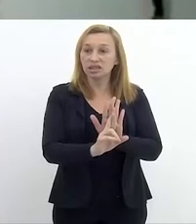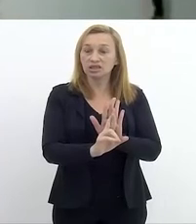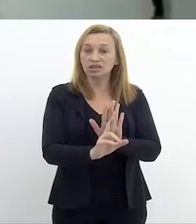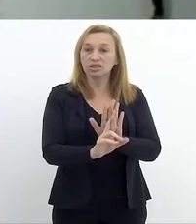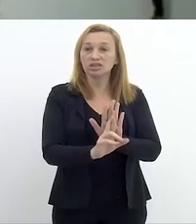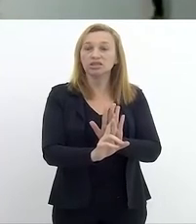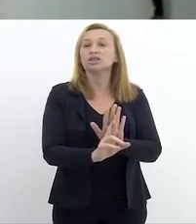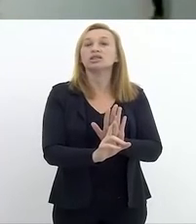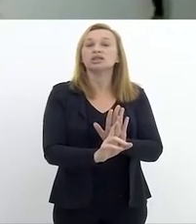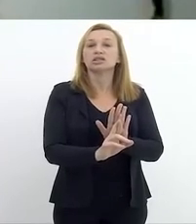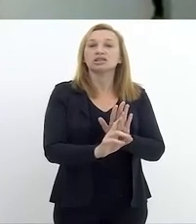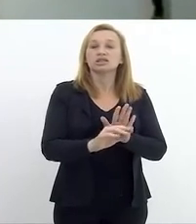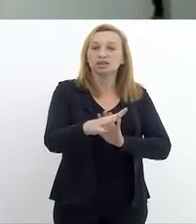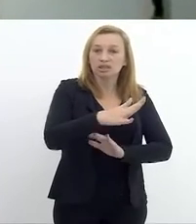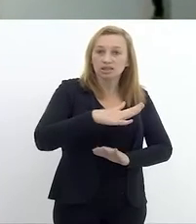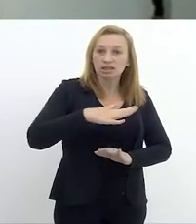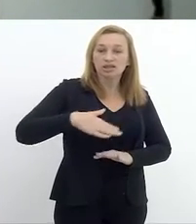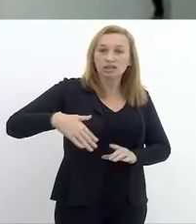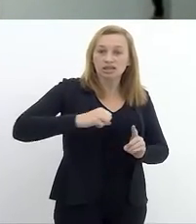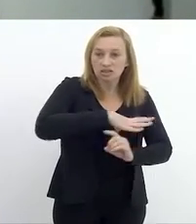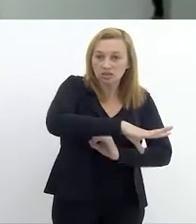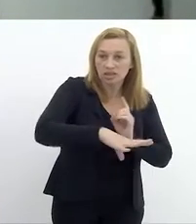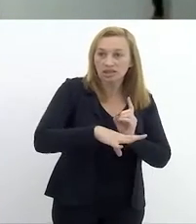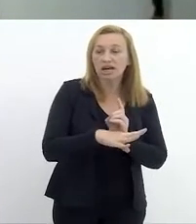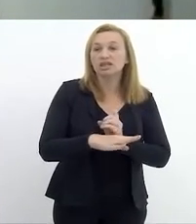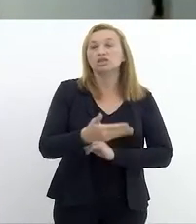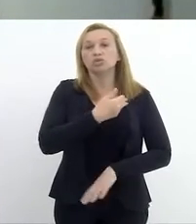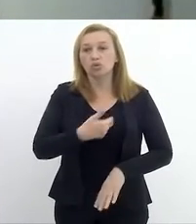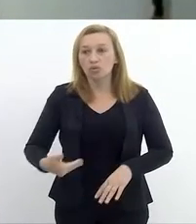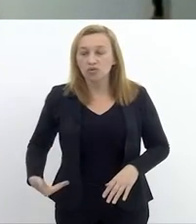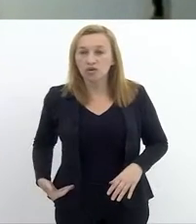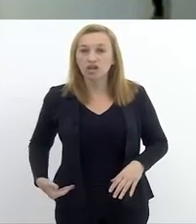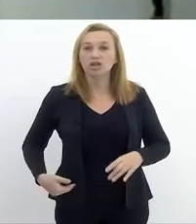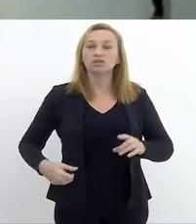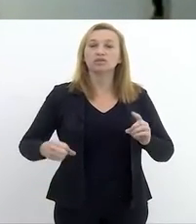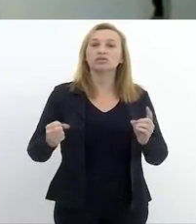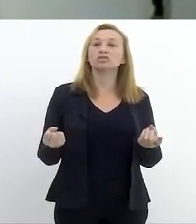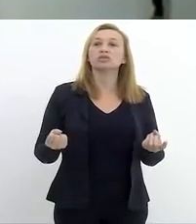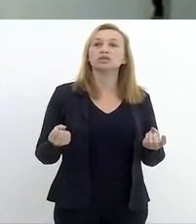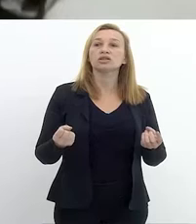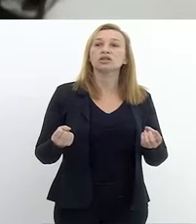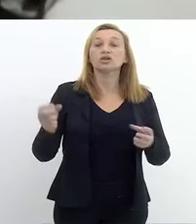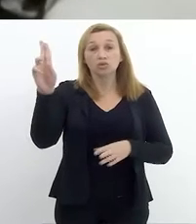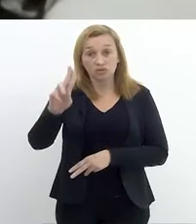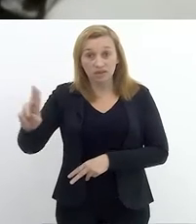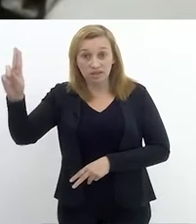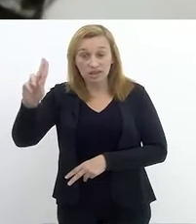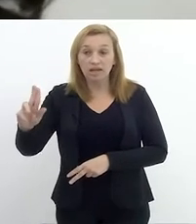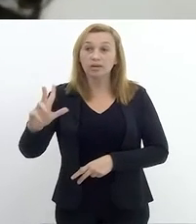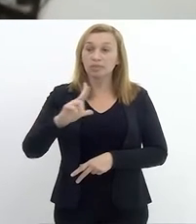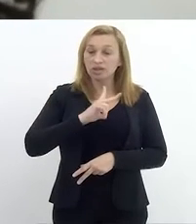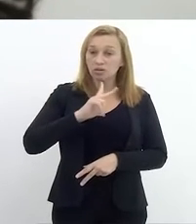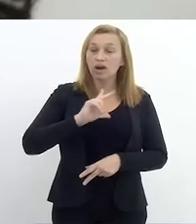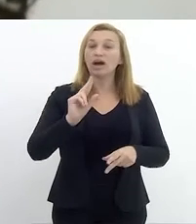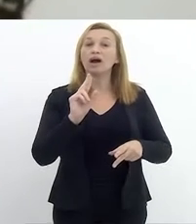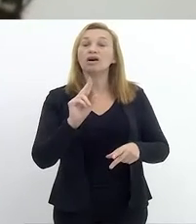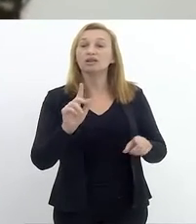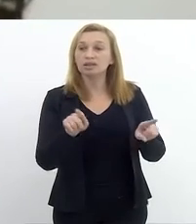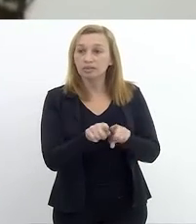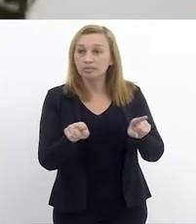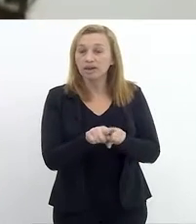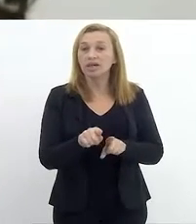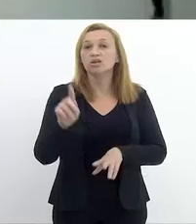sociedade, com representantes do governo, representantes de universidades federais, de universidades estaduais, de universidades